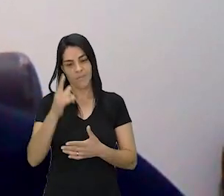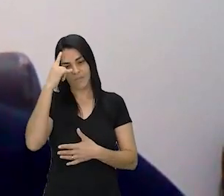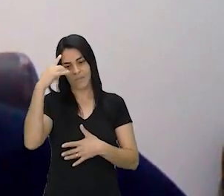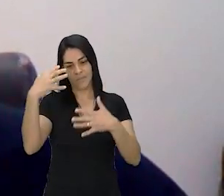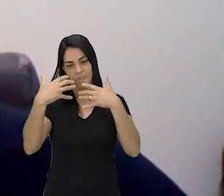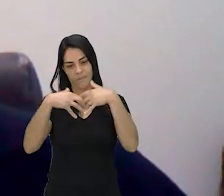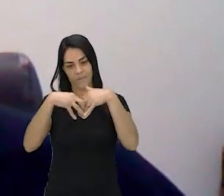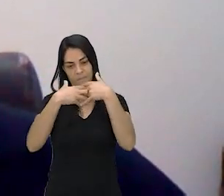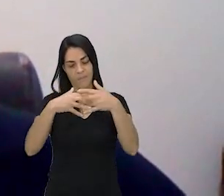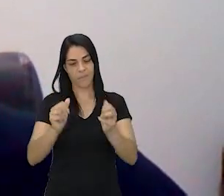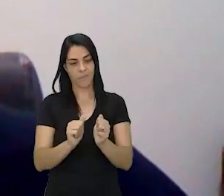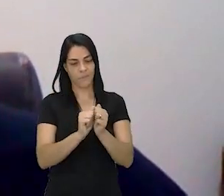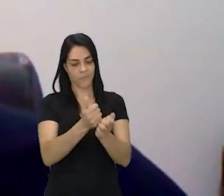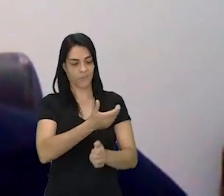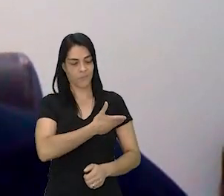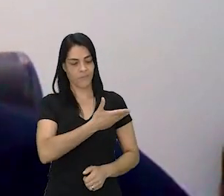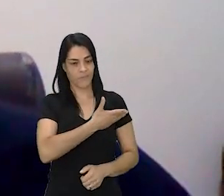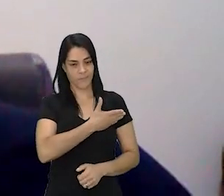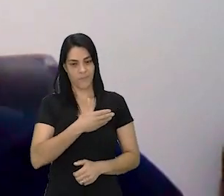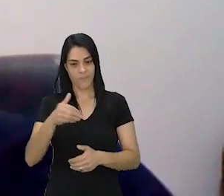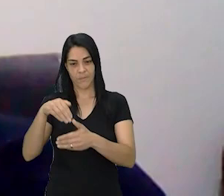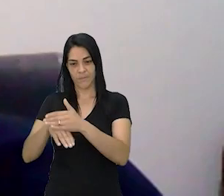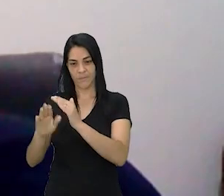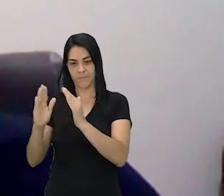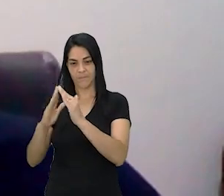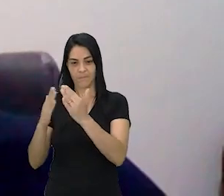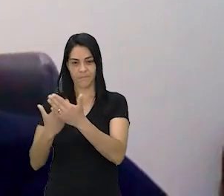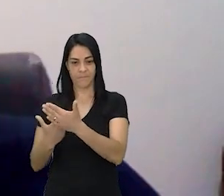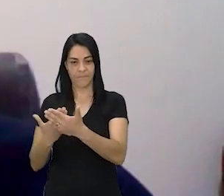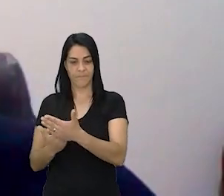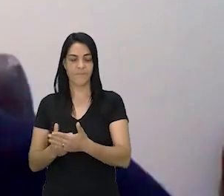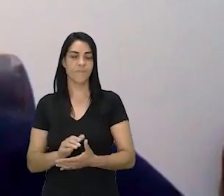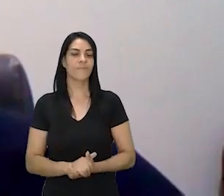com os colegas na escola. Cris?